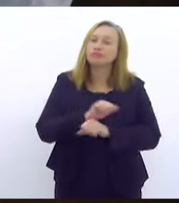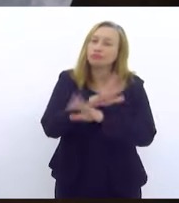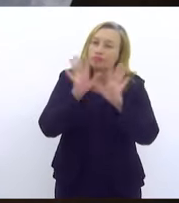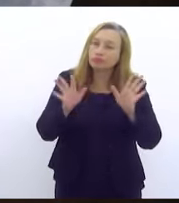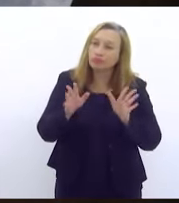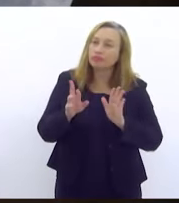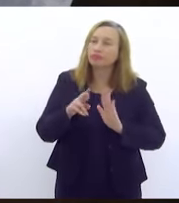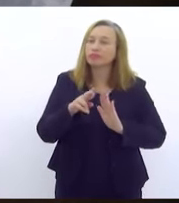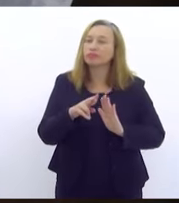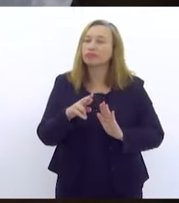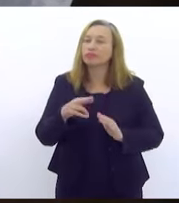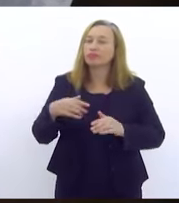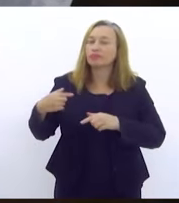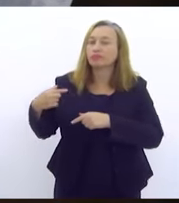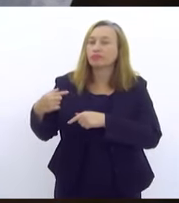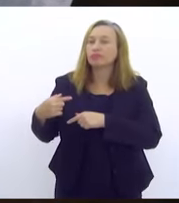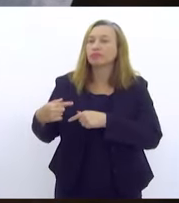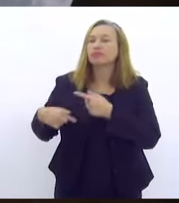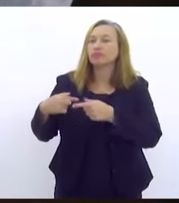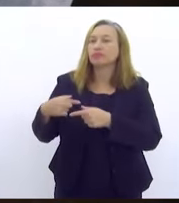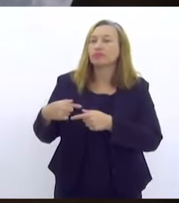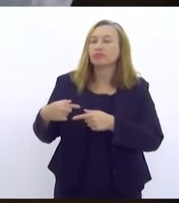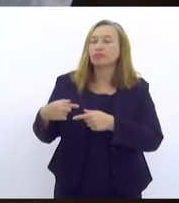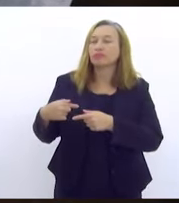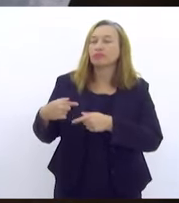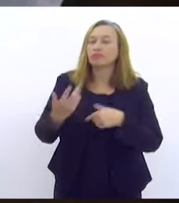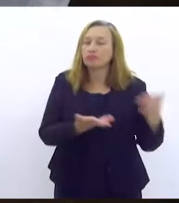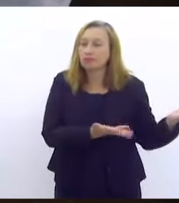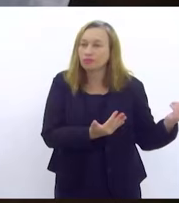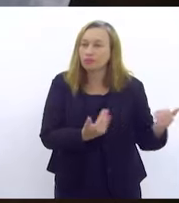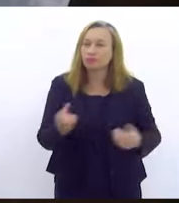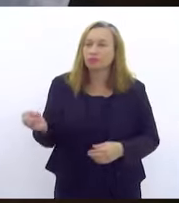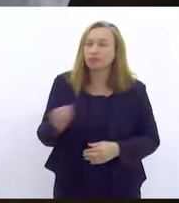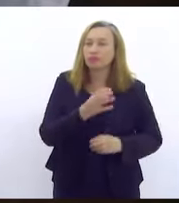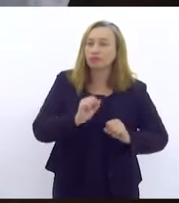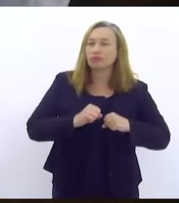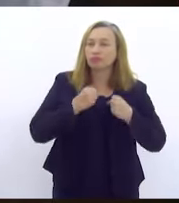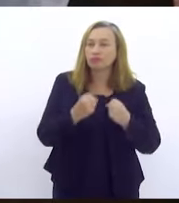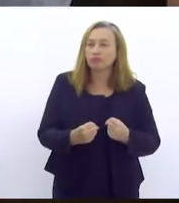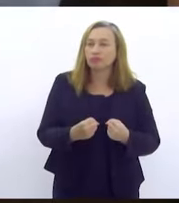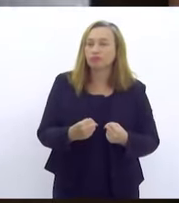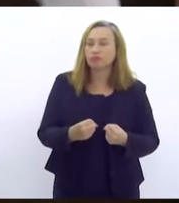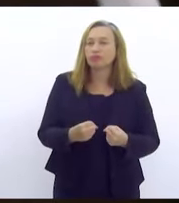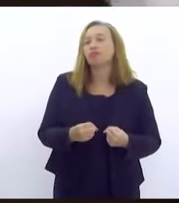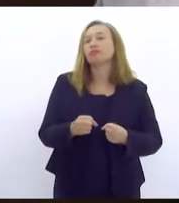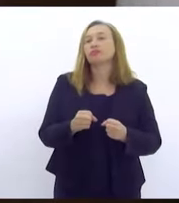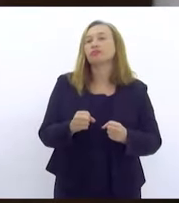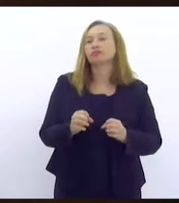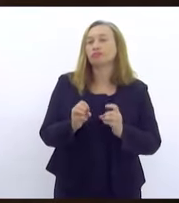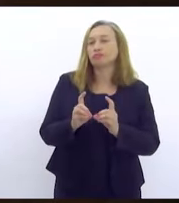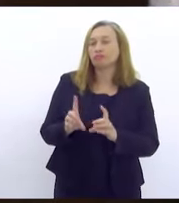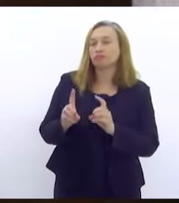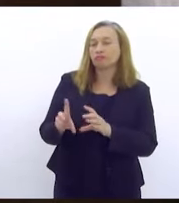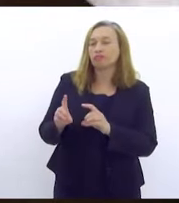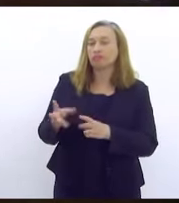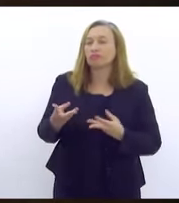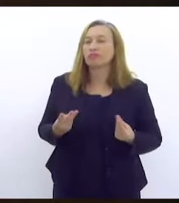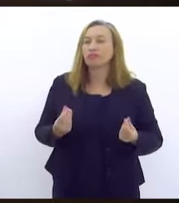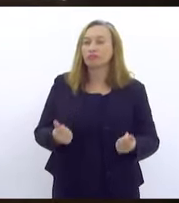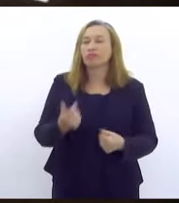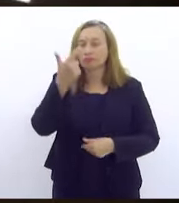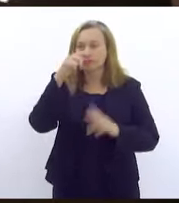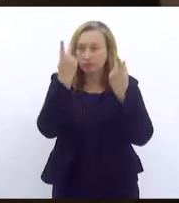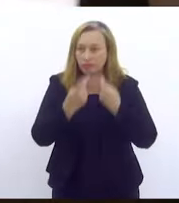as novas gerações, em que pese todo o esforço da doutrinação ideológica, a essência do ser humano é boa.